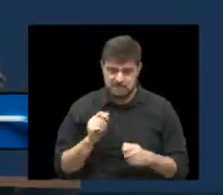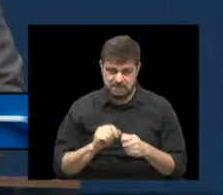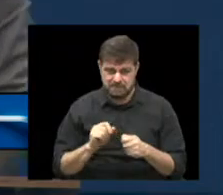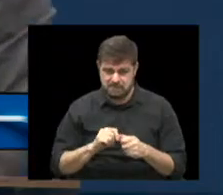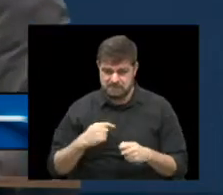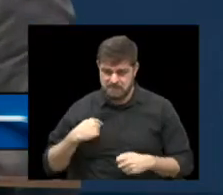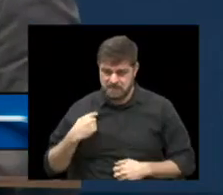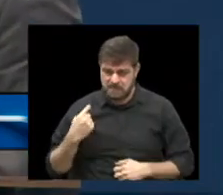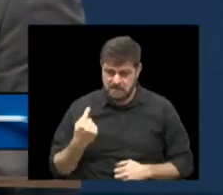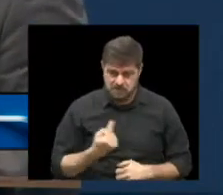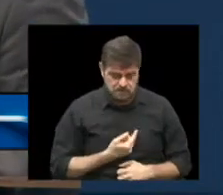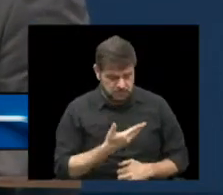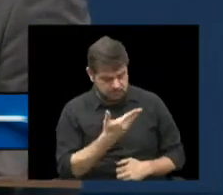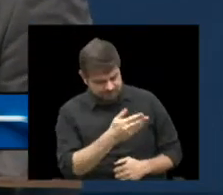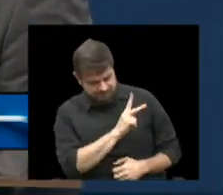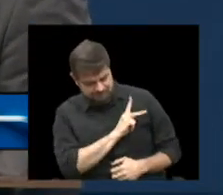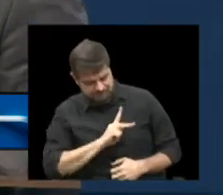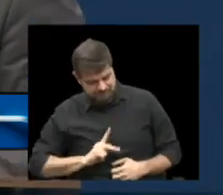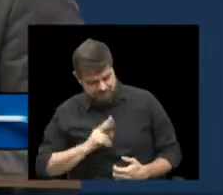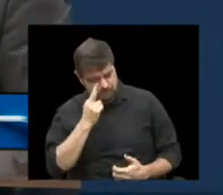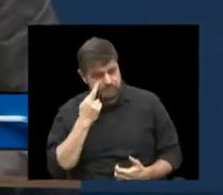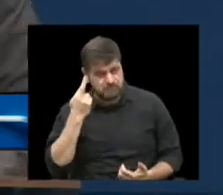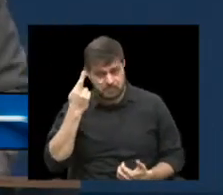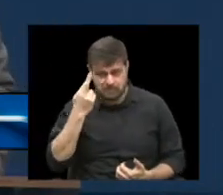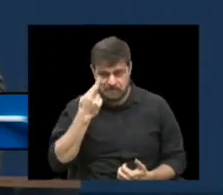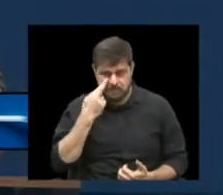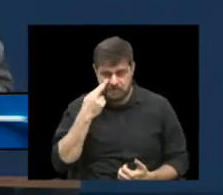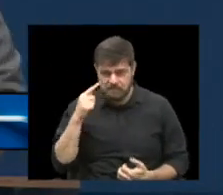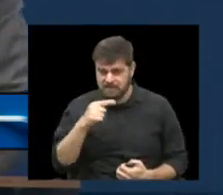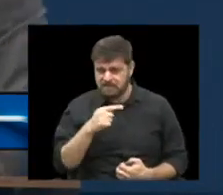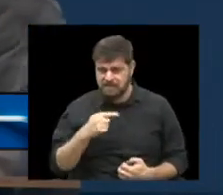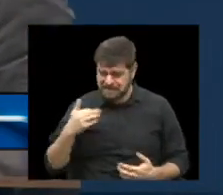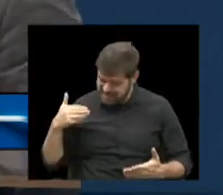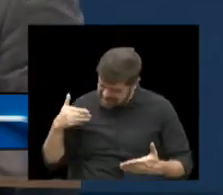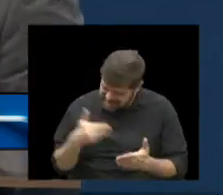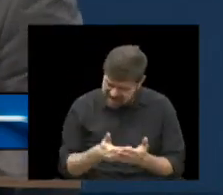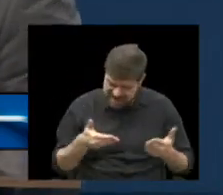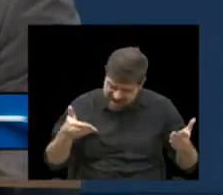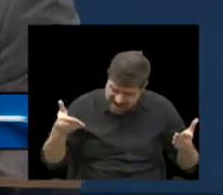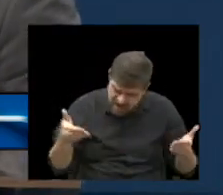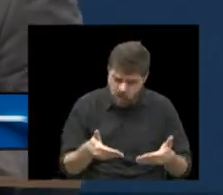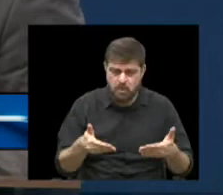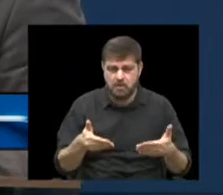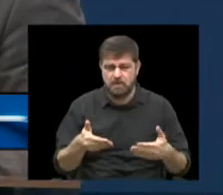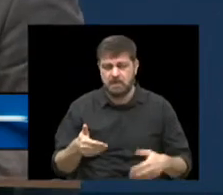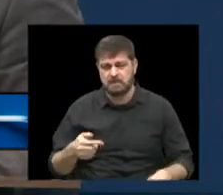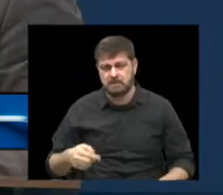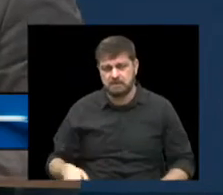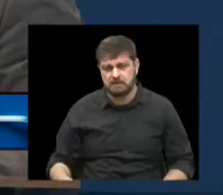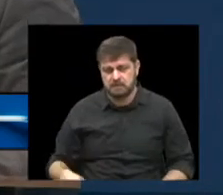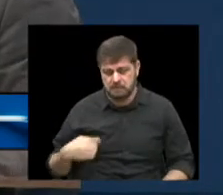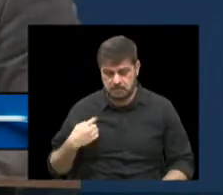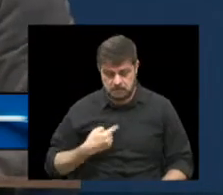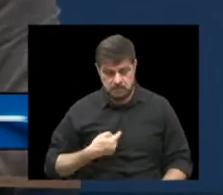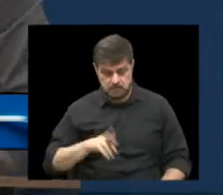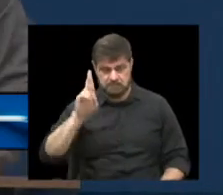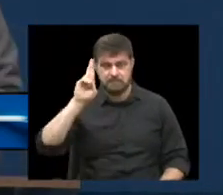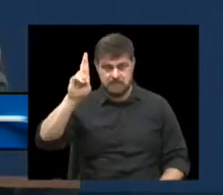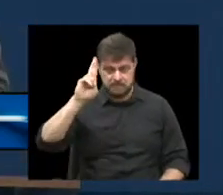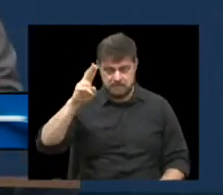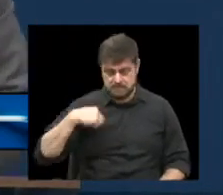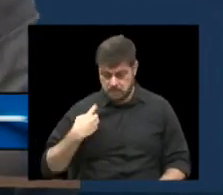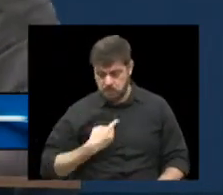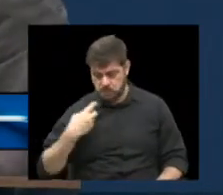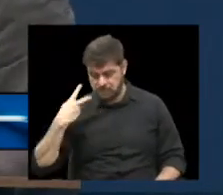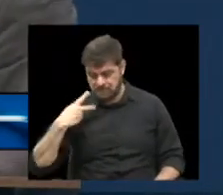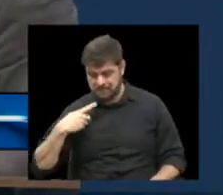do nosso presidente Rafael Zimbaldi, que tem tido até agora, e é por isso que está à nossa frente, mas tem